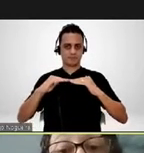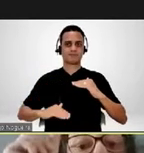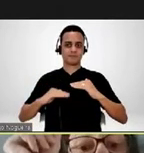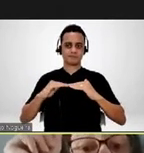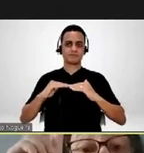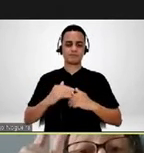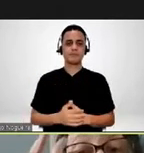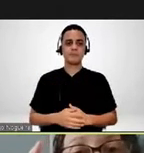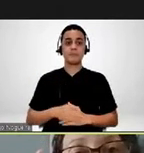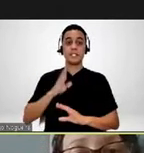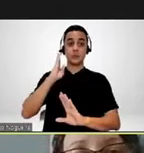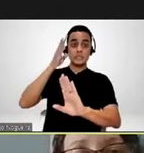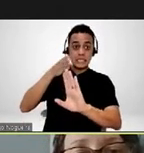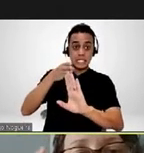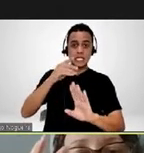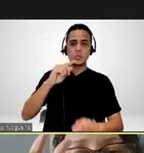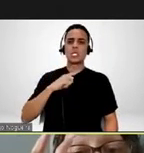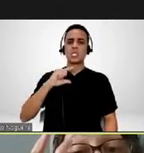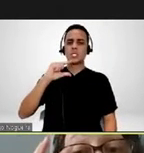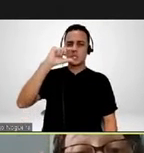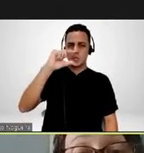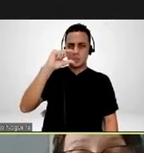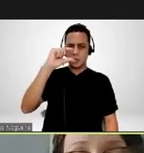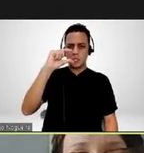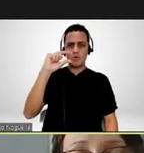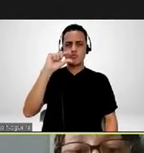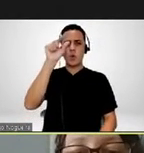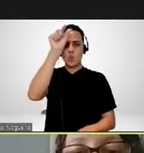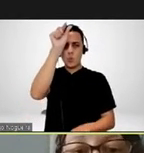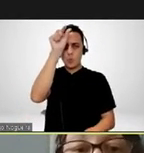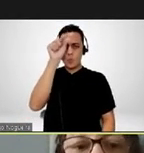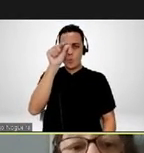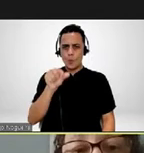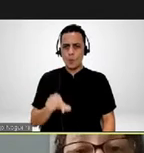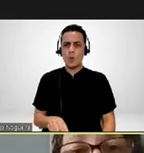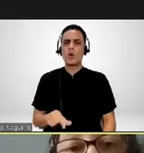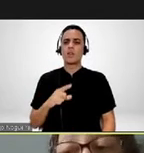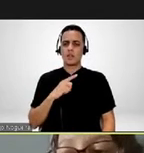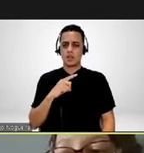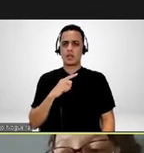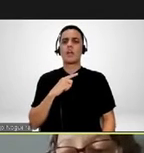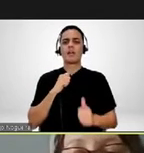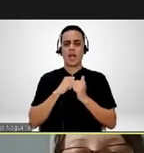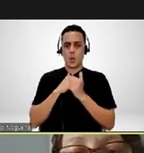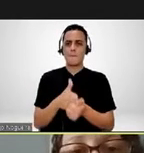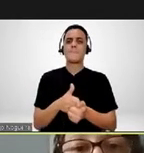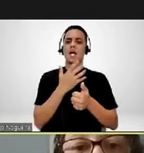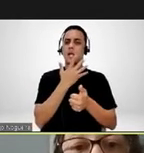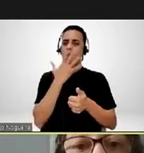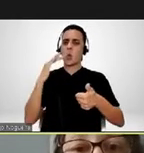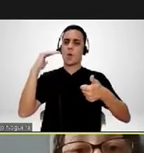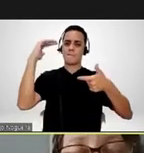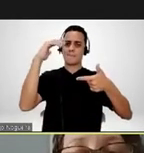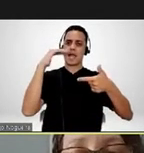partes, também há uma parte pequena, estreita e longa, como as demais, que acompanha essa coloração,